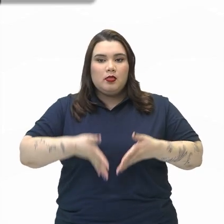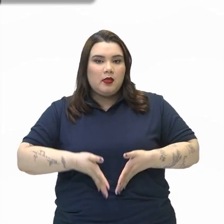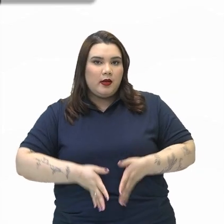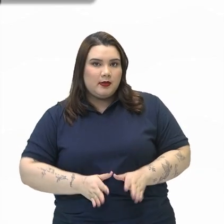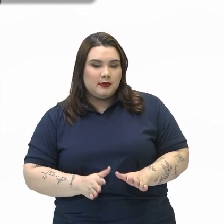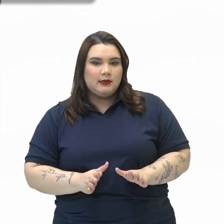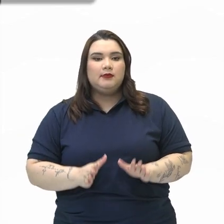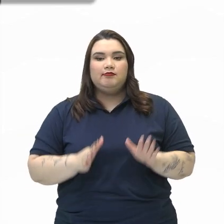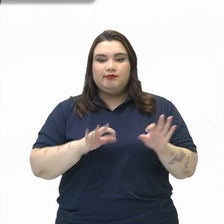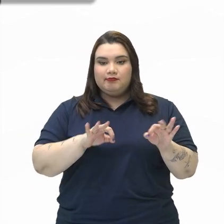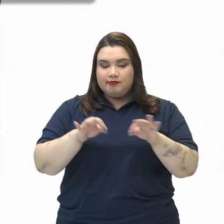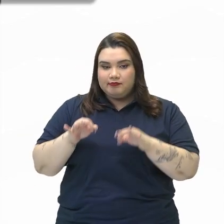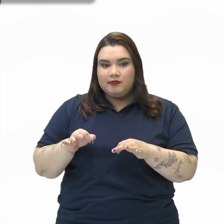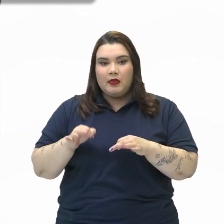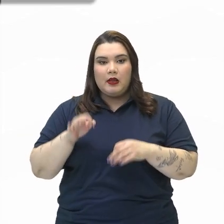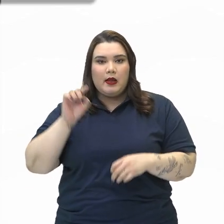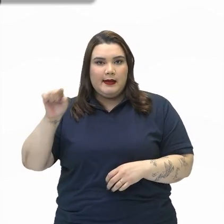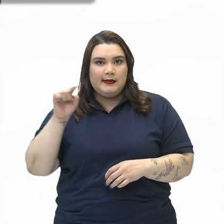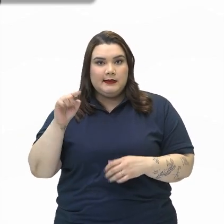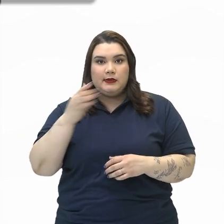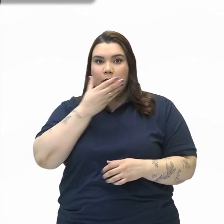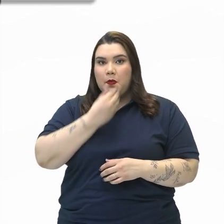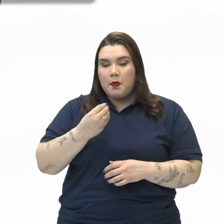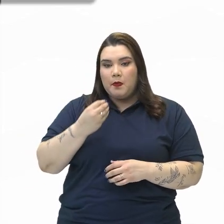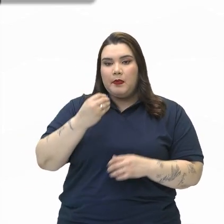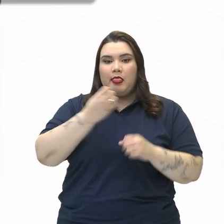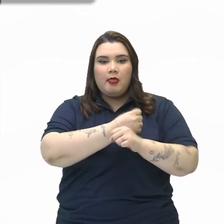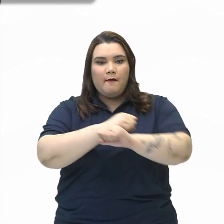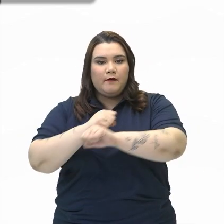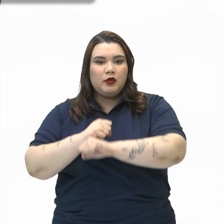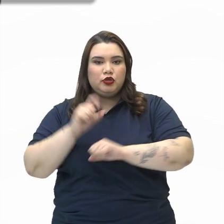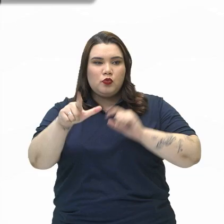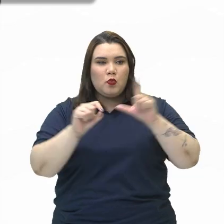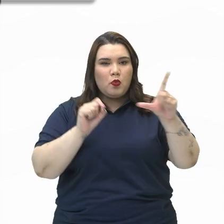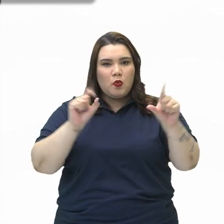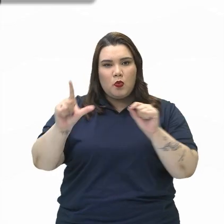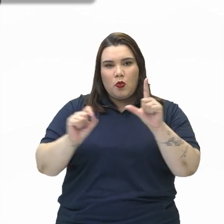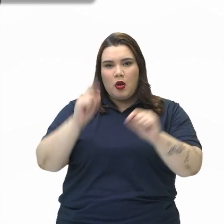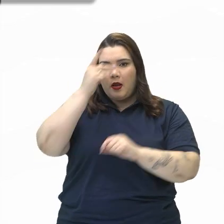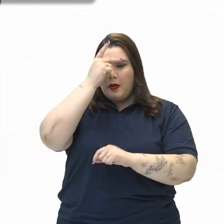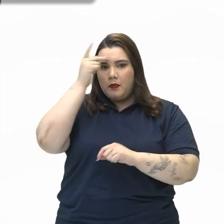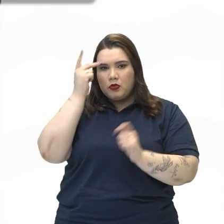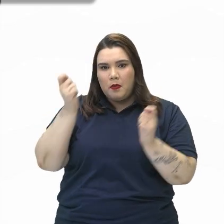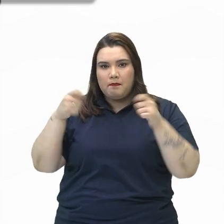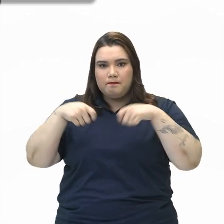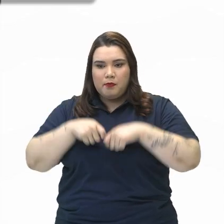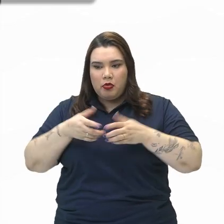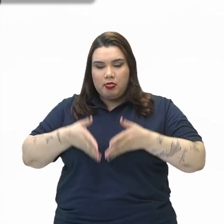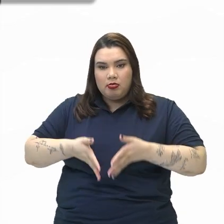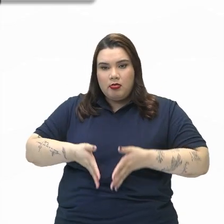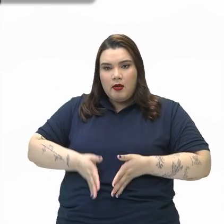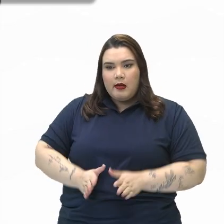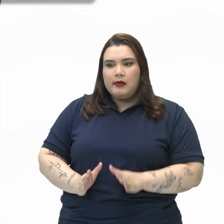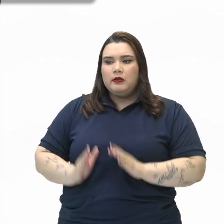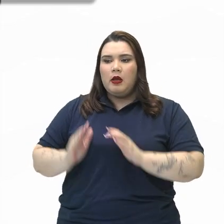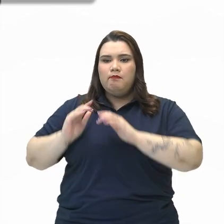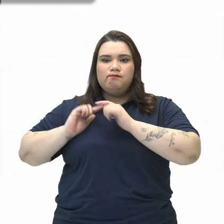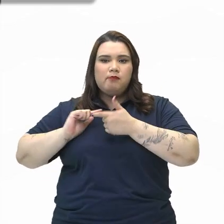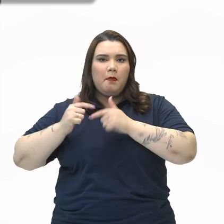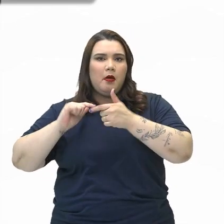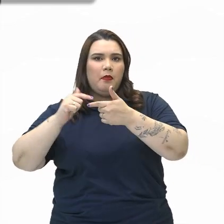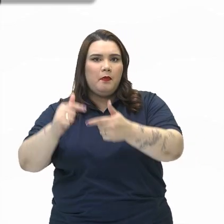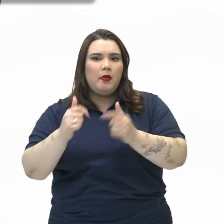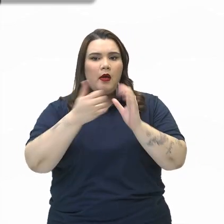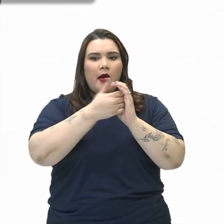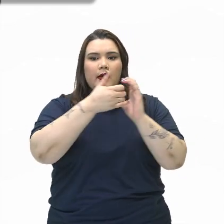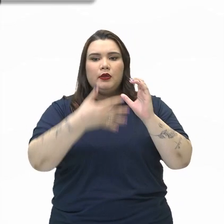bem-nascido, tá? Galton, ele defendia a seleção de pessoas que podem nascer e se reproduzir com base em